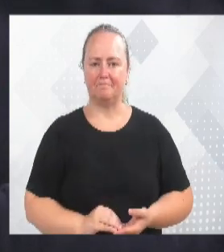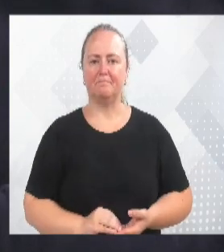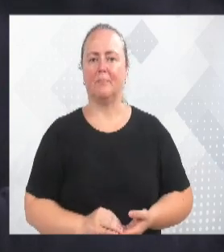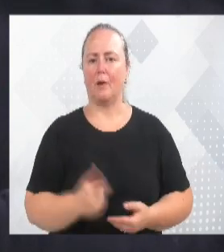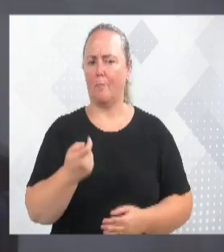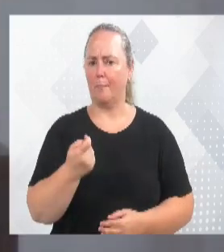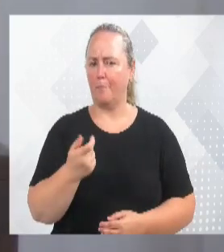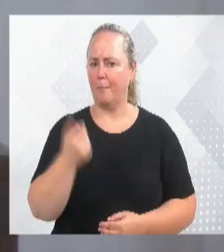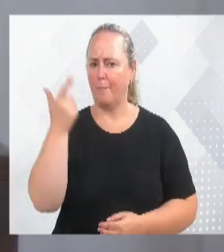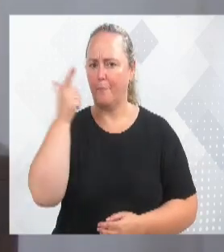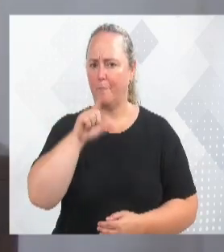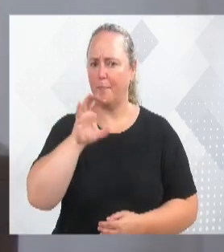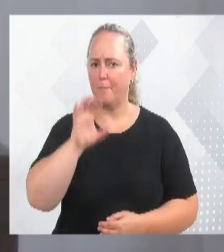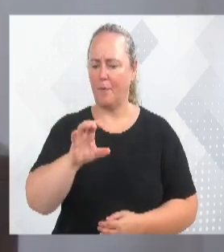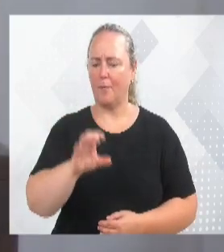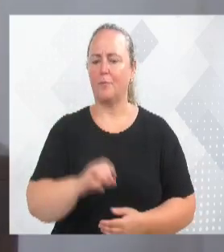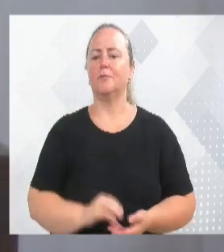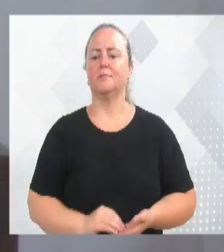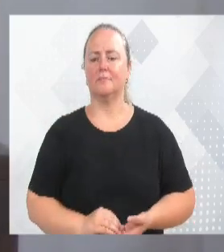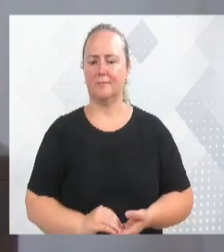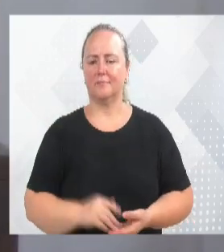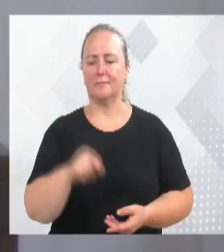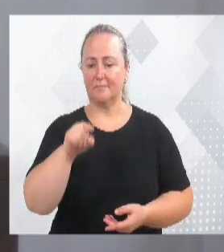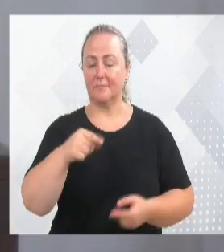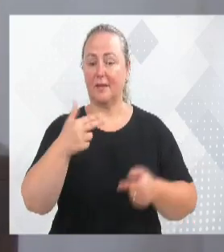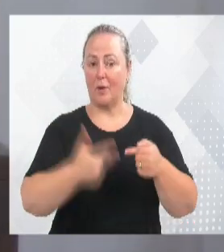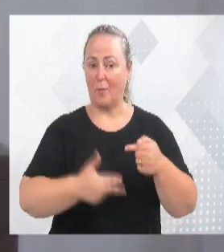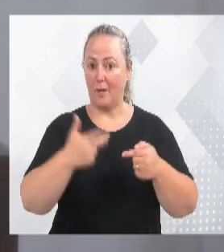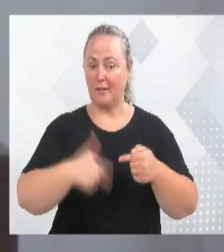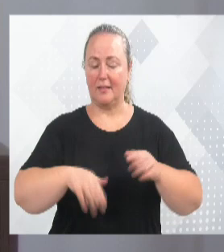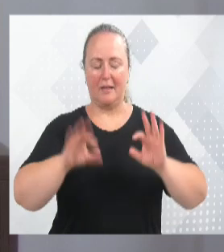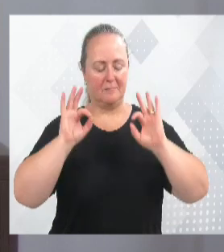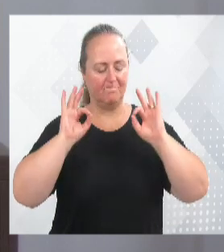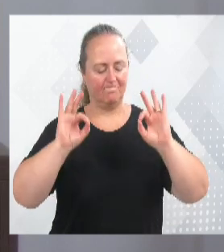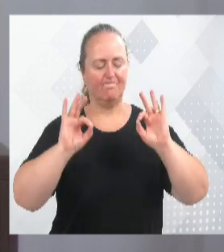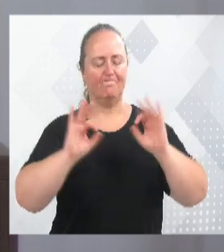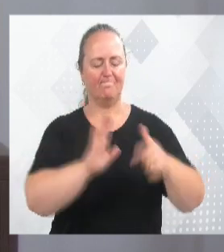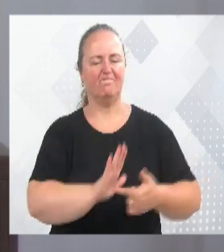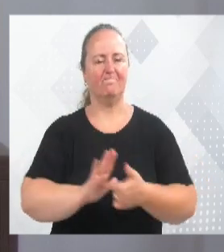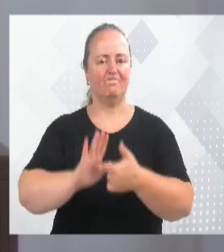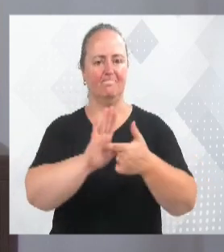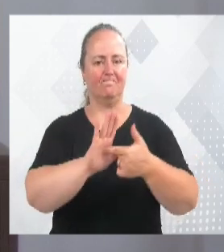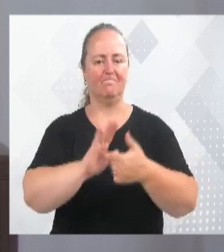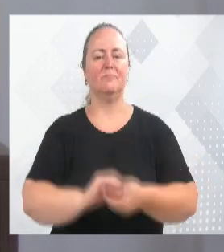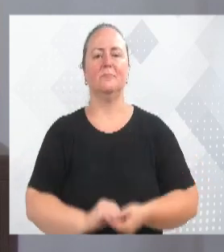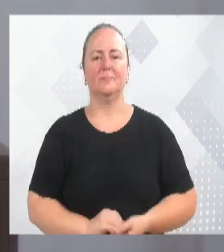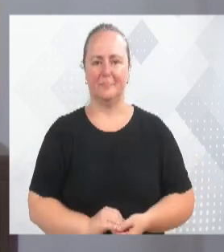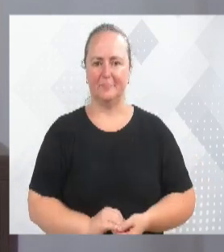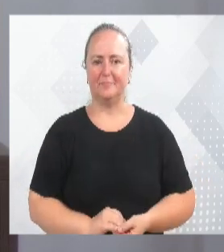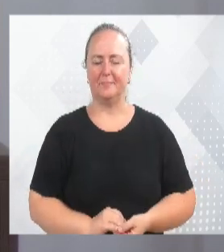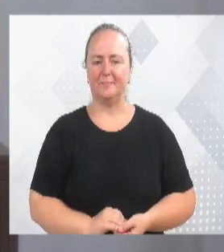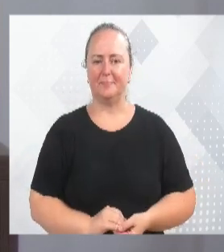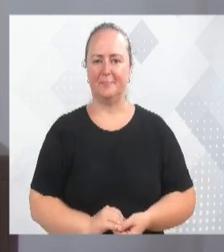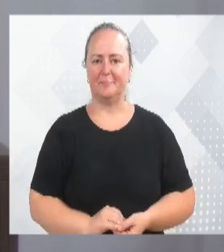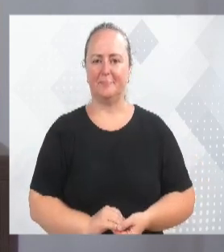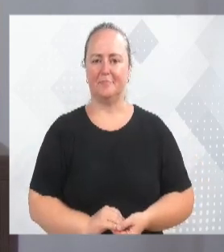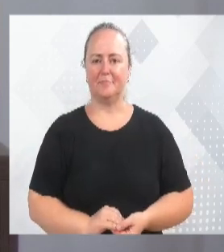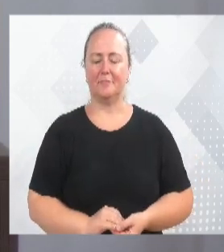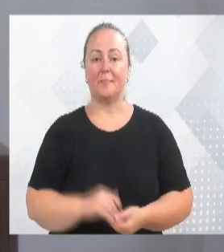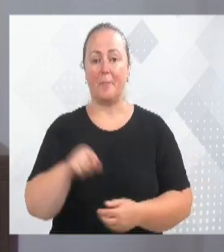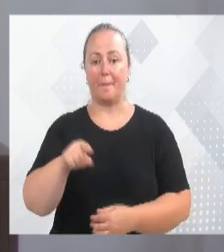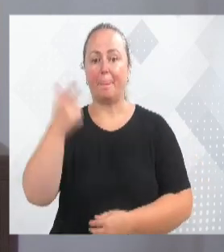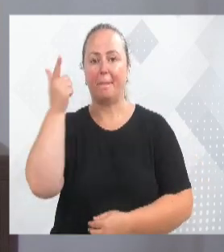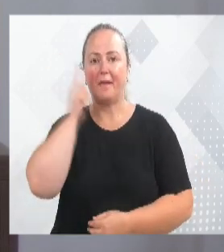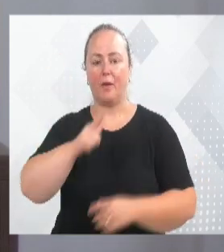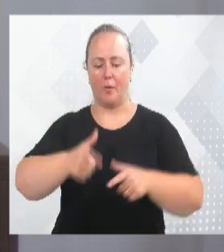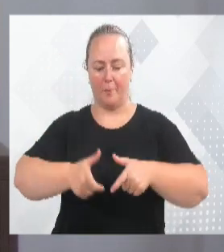poucos, mas a qualidade, então, faz a diferença. Isso foi em Bruxelas e ganharam 6